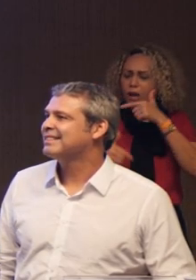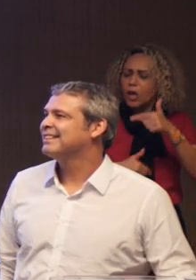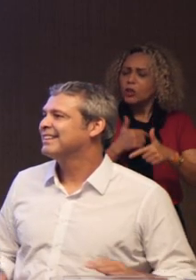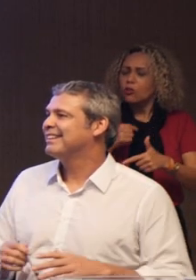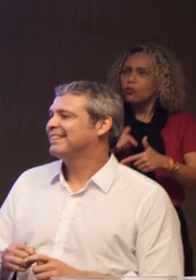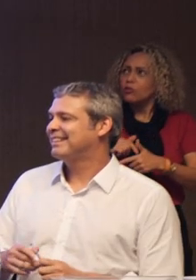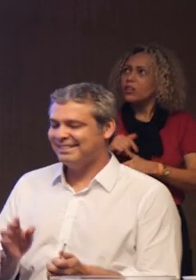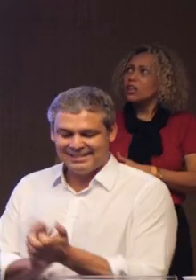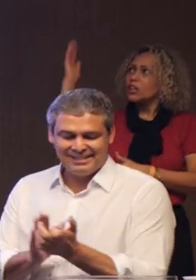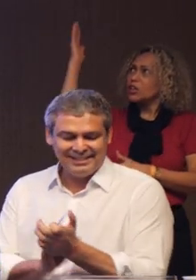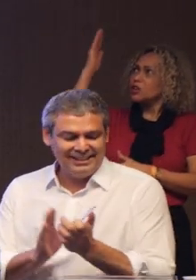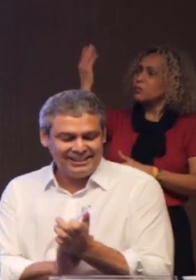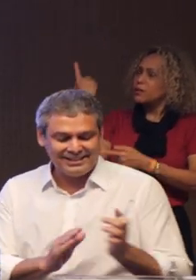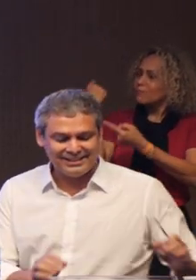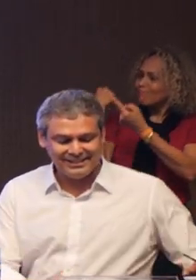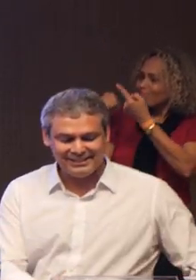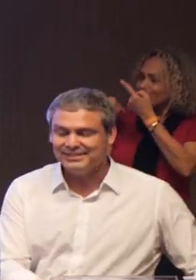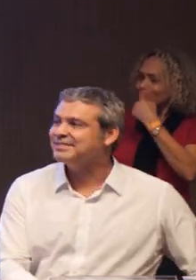dia.